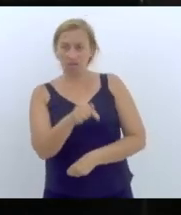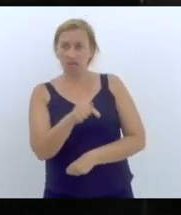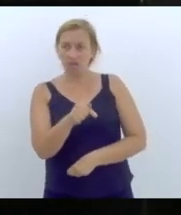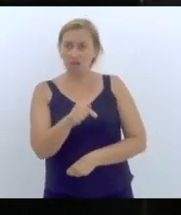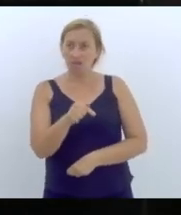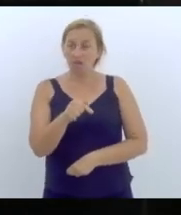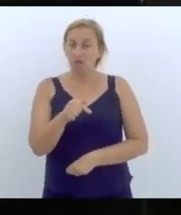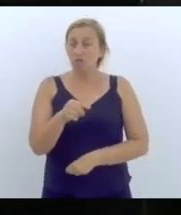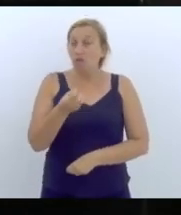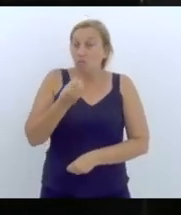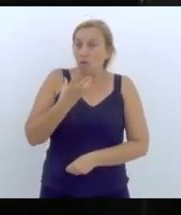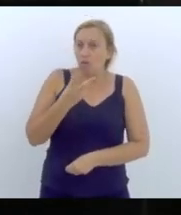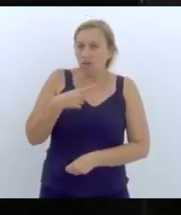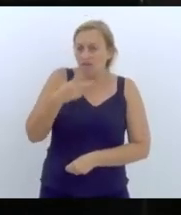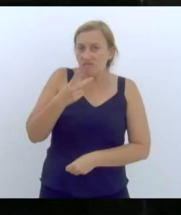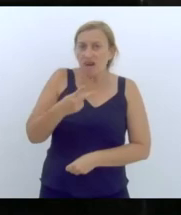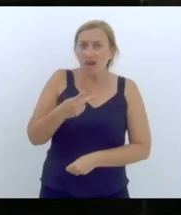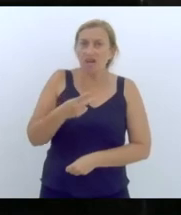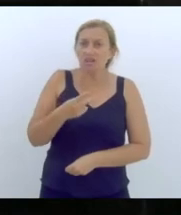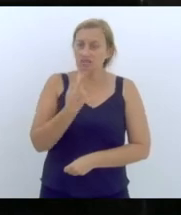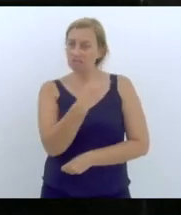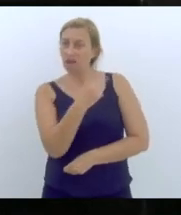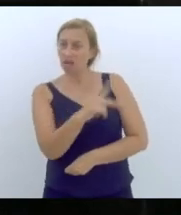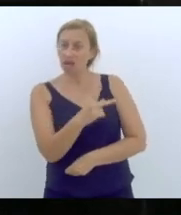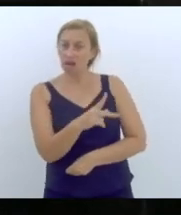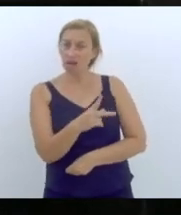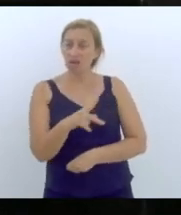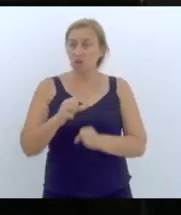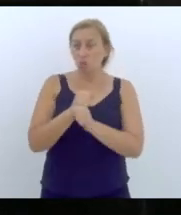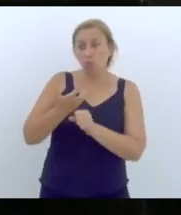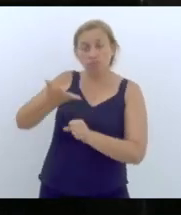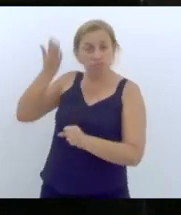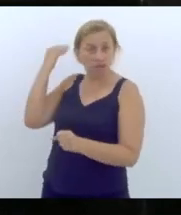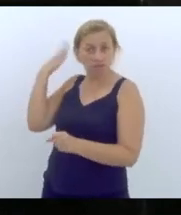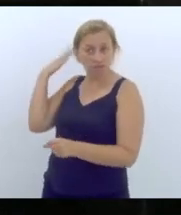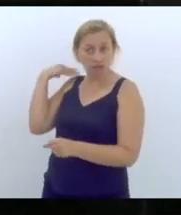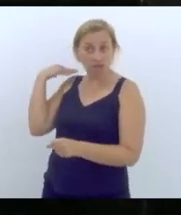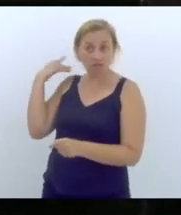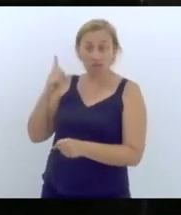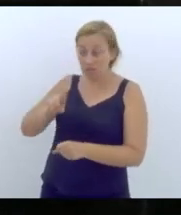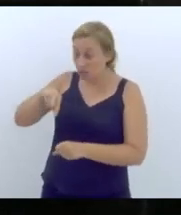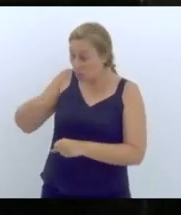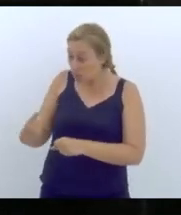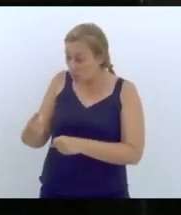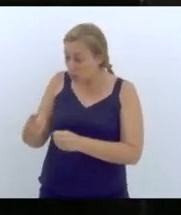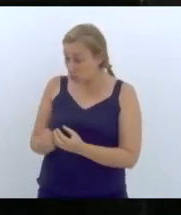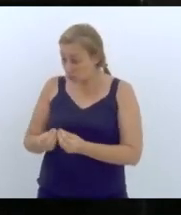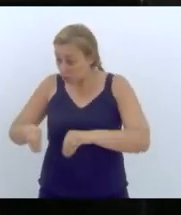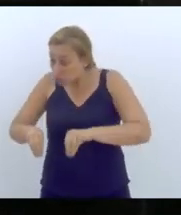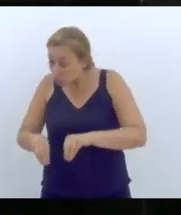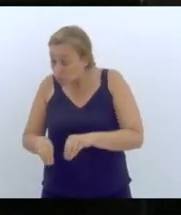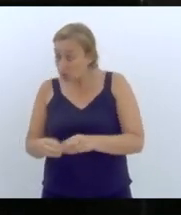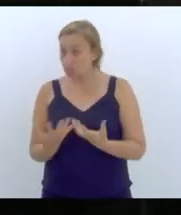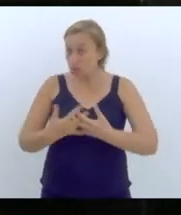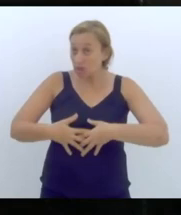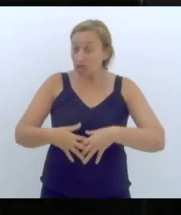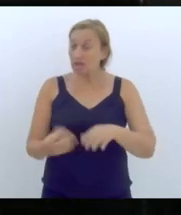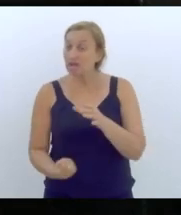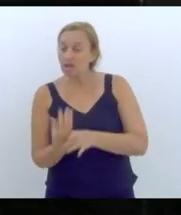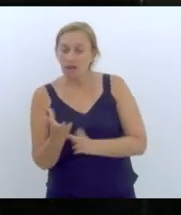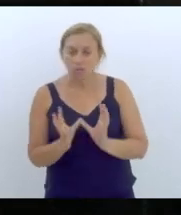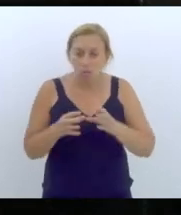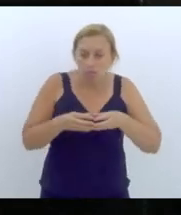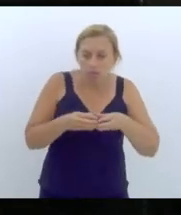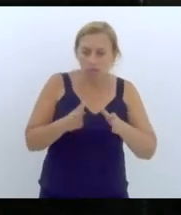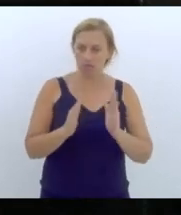muito preciso ao afirmar que na legislatura passada, logo após a tragédia, foi instaurada uma comissão nessa